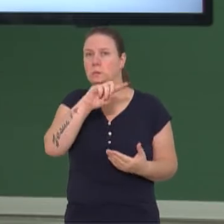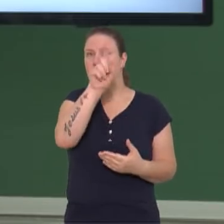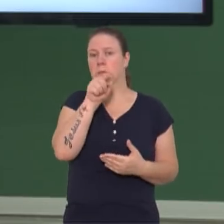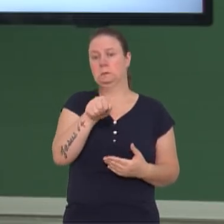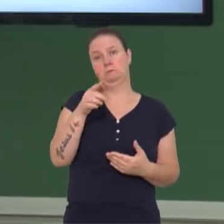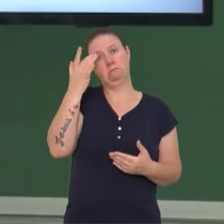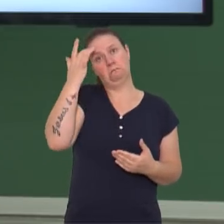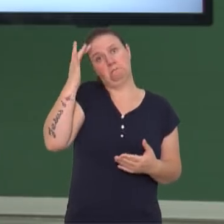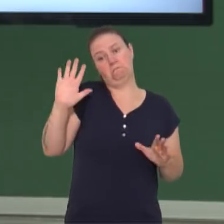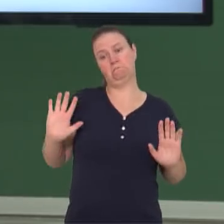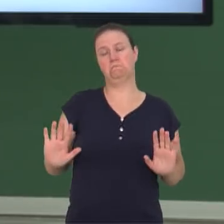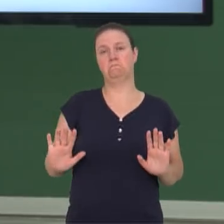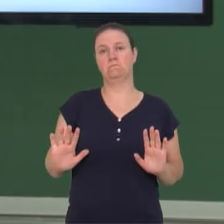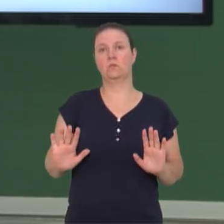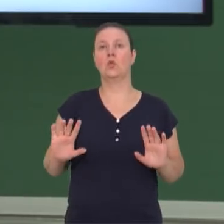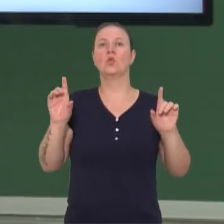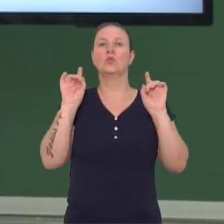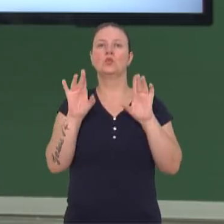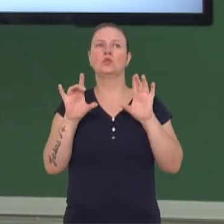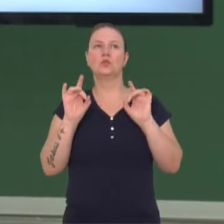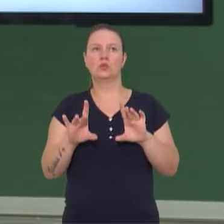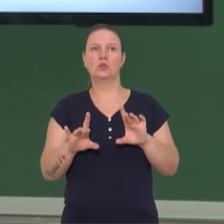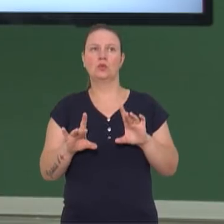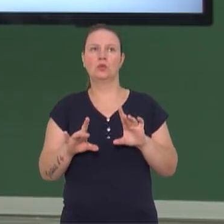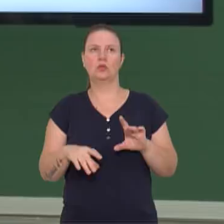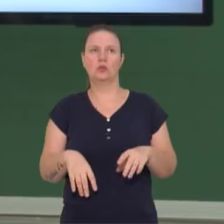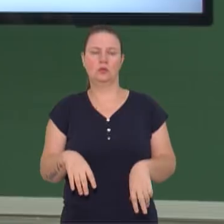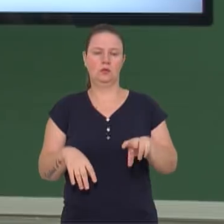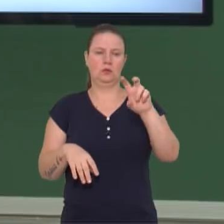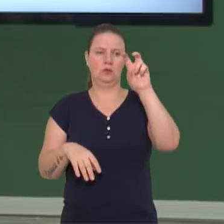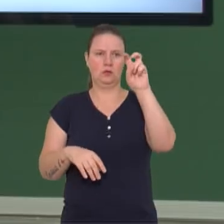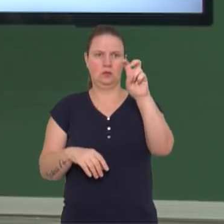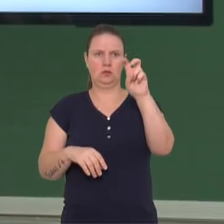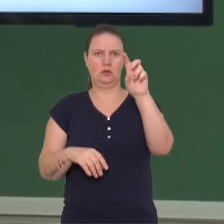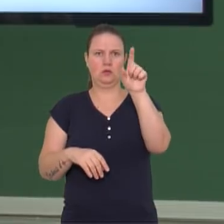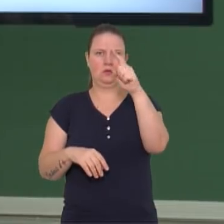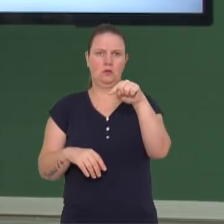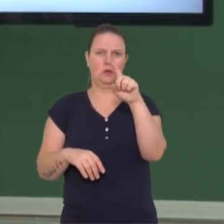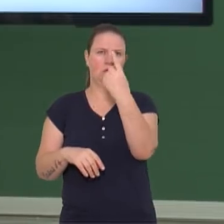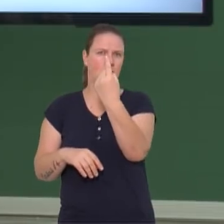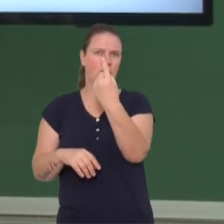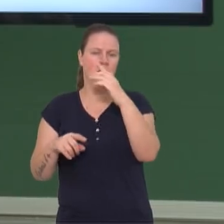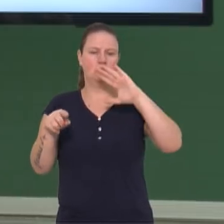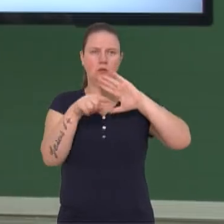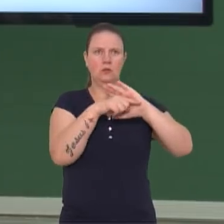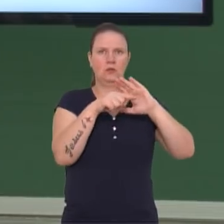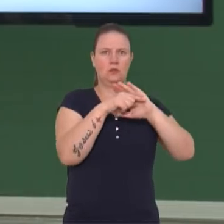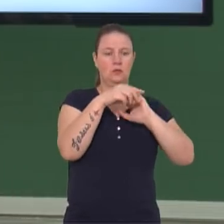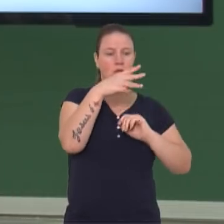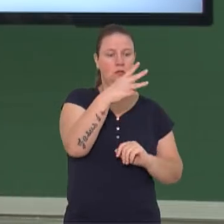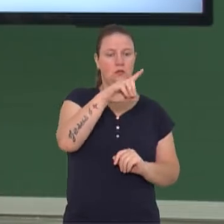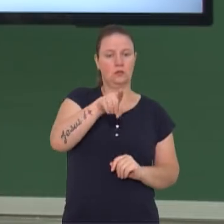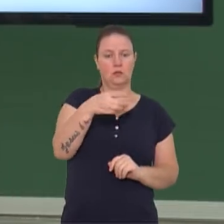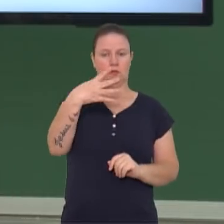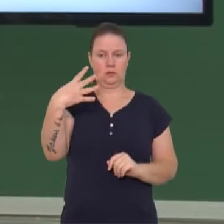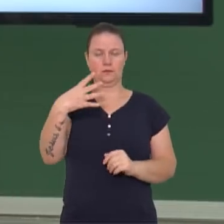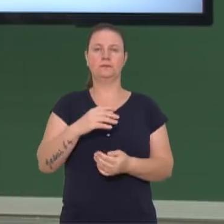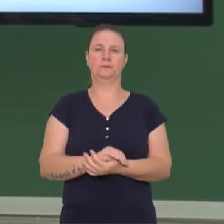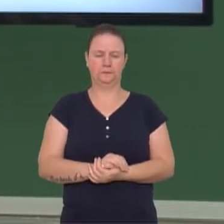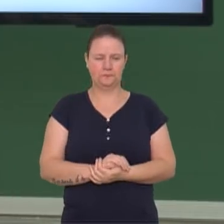desconhecida, é só eu pegar a soma menos o resultado que eu encontrei ali. Então, vamos